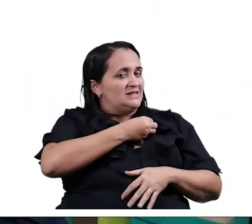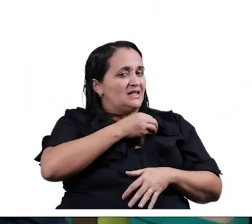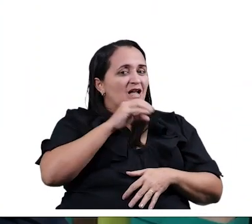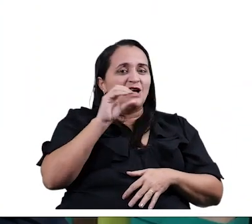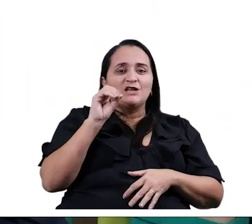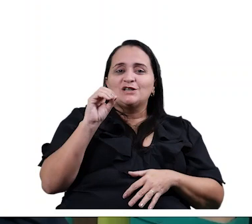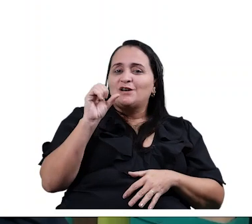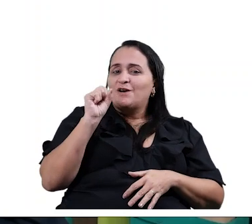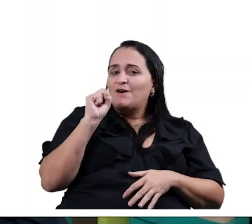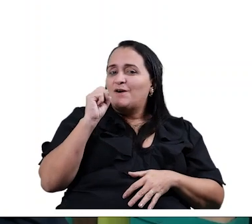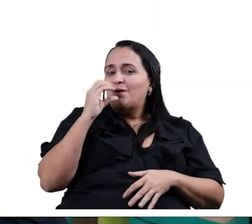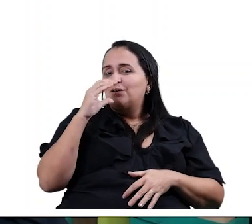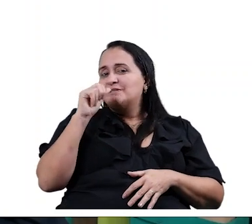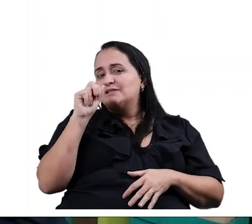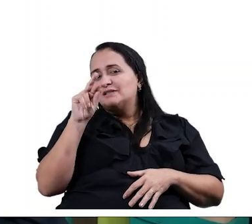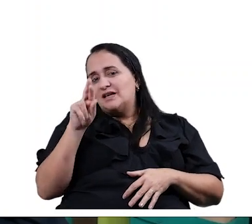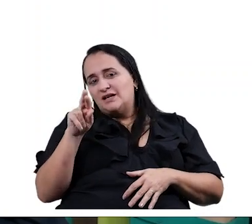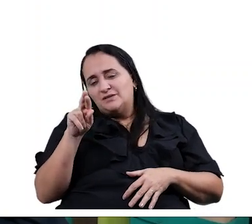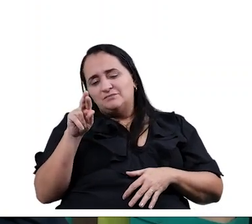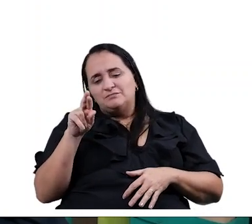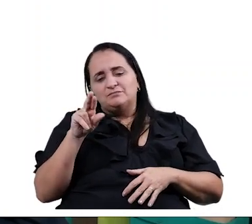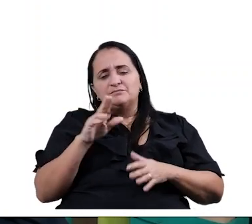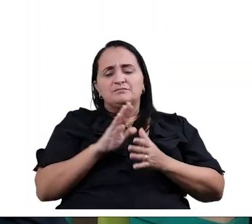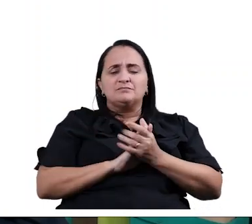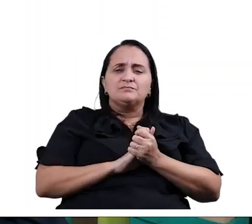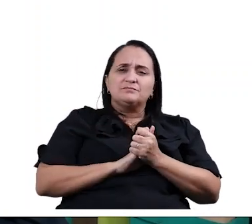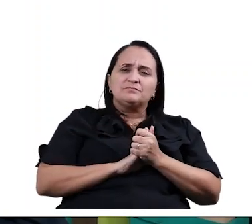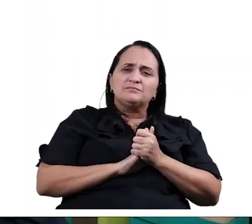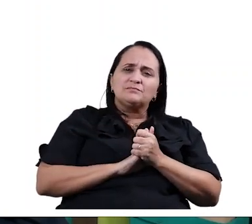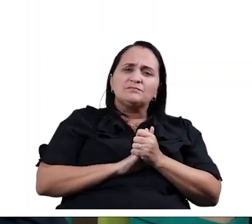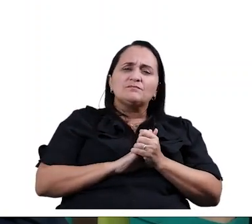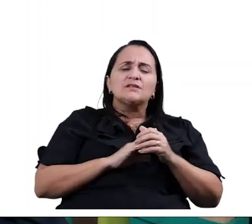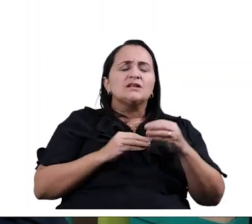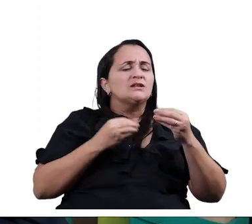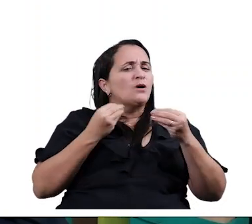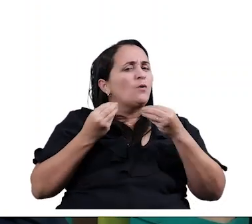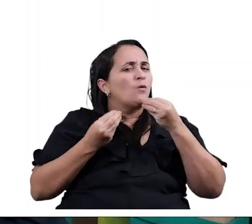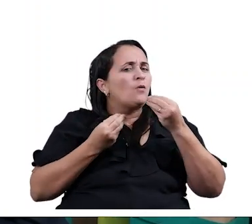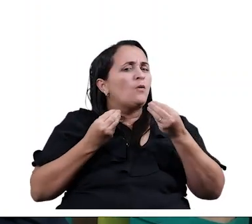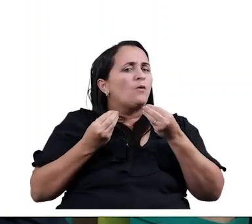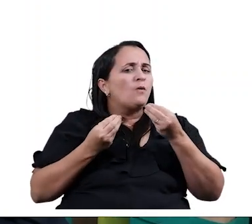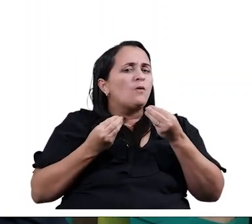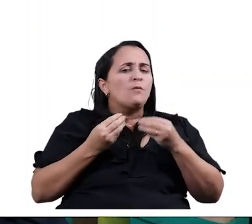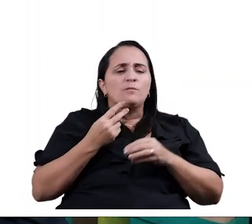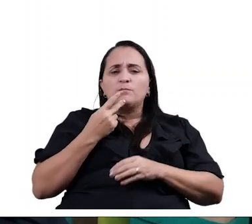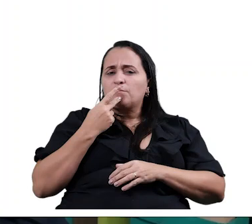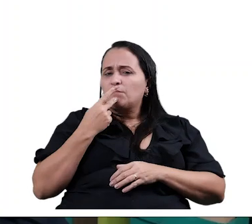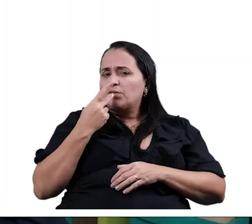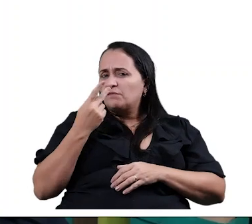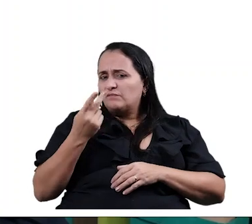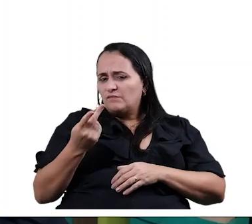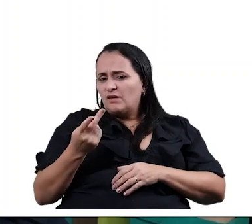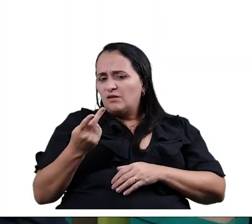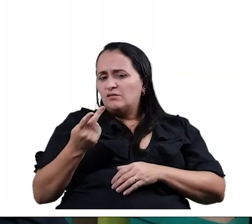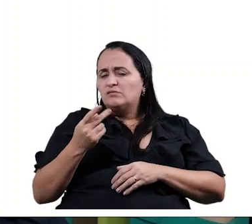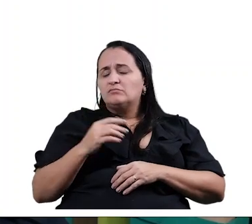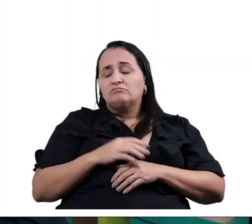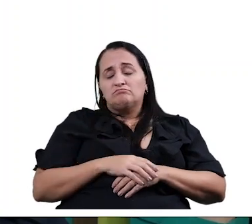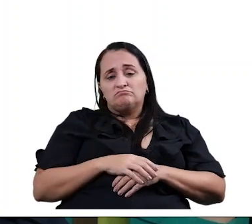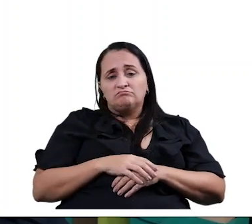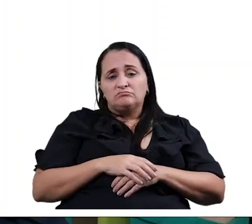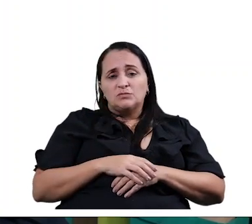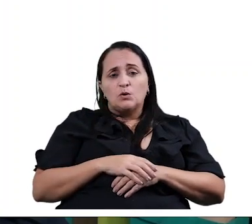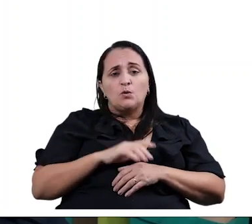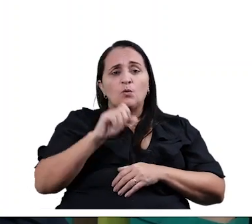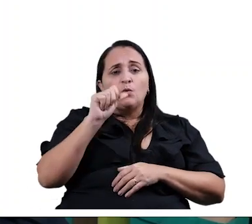Oscar. Agora, como ele fala do texto? O autor do texto, poderia usar várias